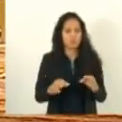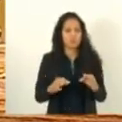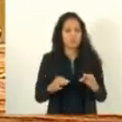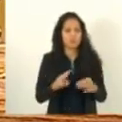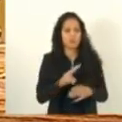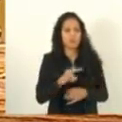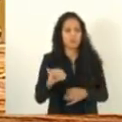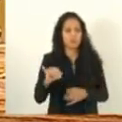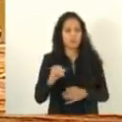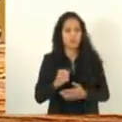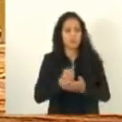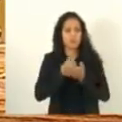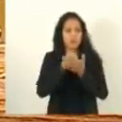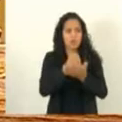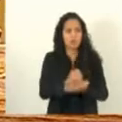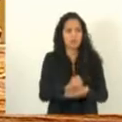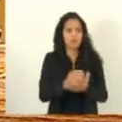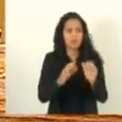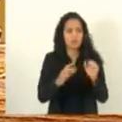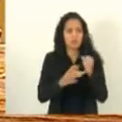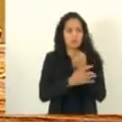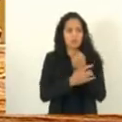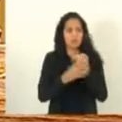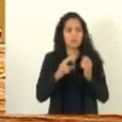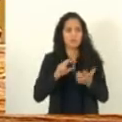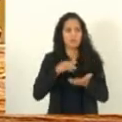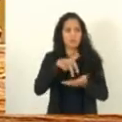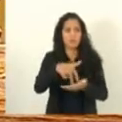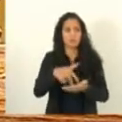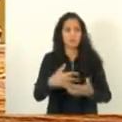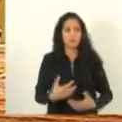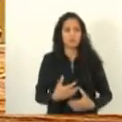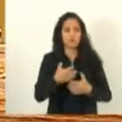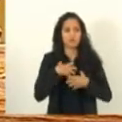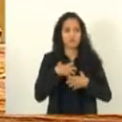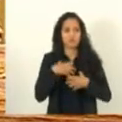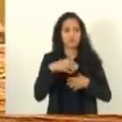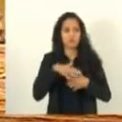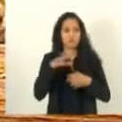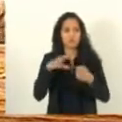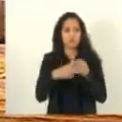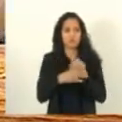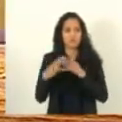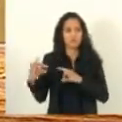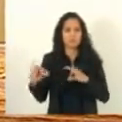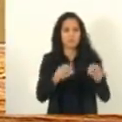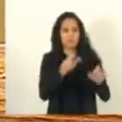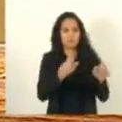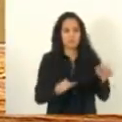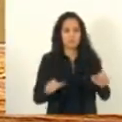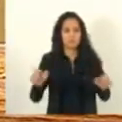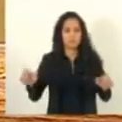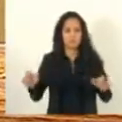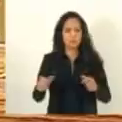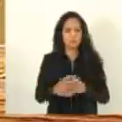vai contribuir para fortalecer, para dar uma sensação maior de segurança a todos vocês.